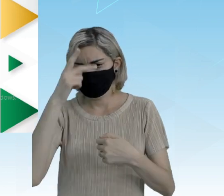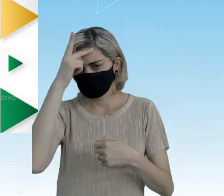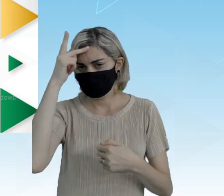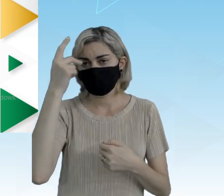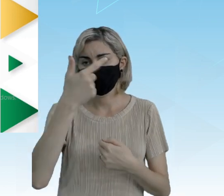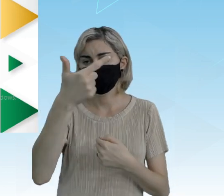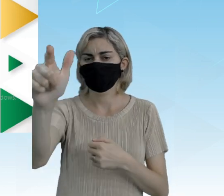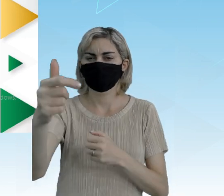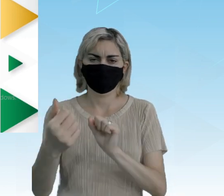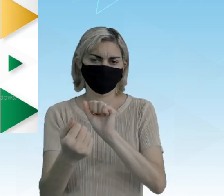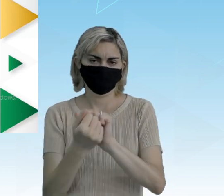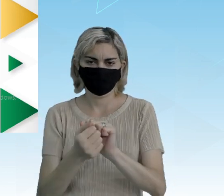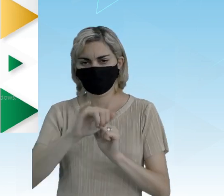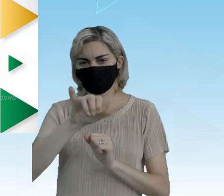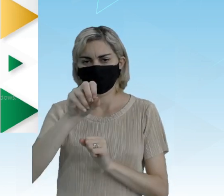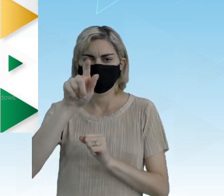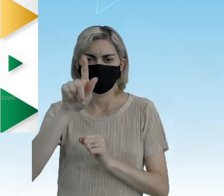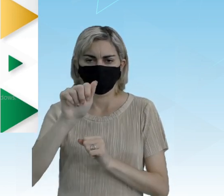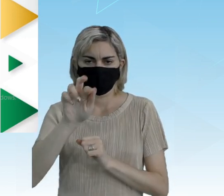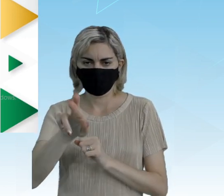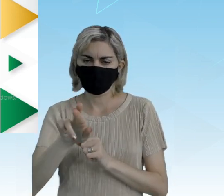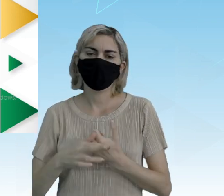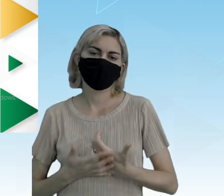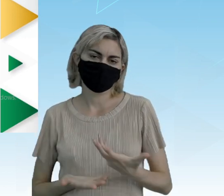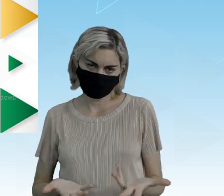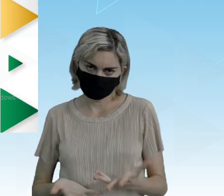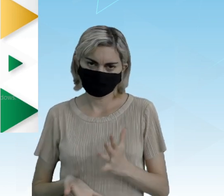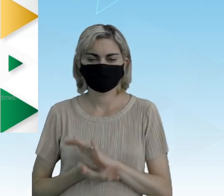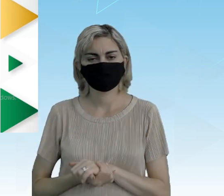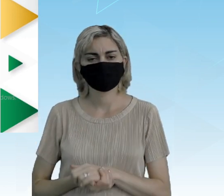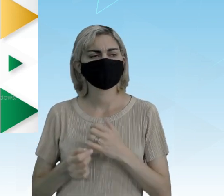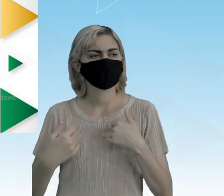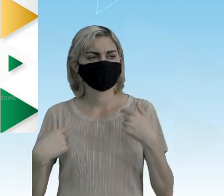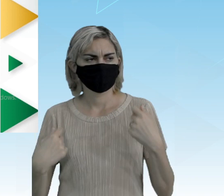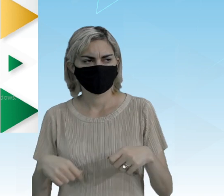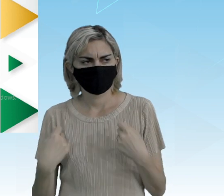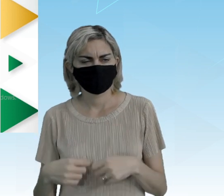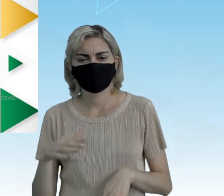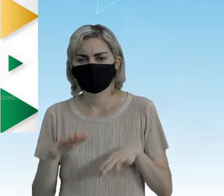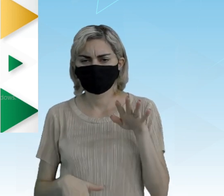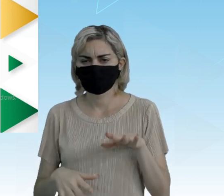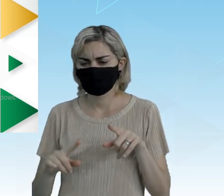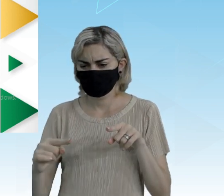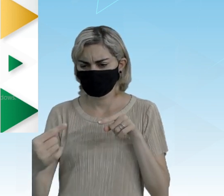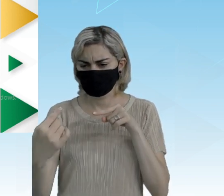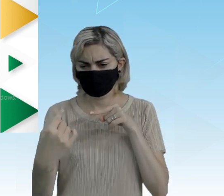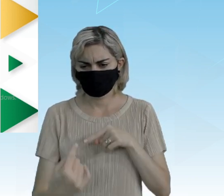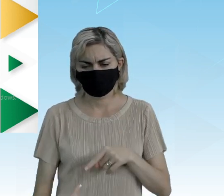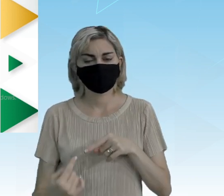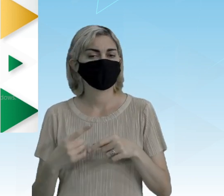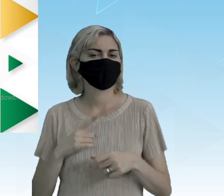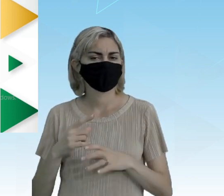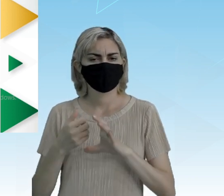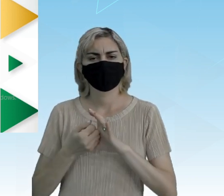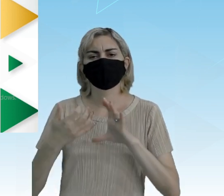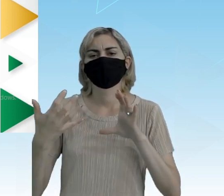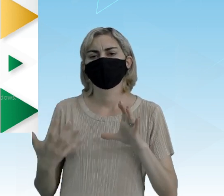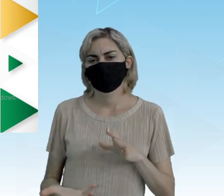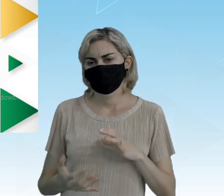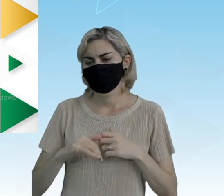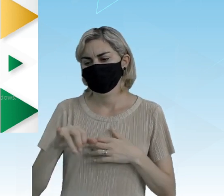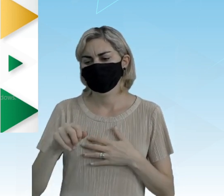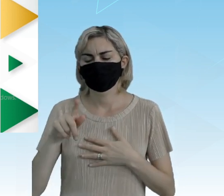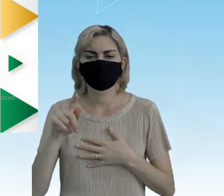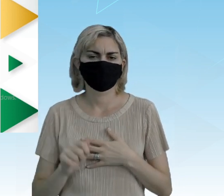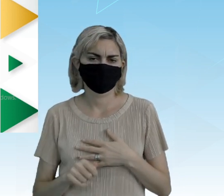de alguém para jogar contra mim, a máquina do jogo, tá? Então, geralmente é um contra o outro. Isso é uma característica do